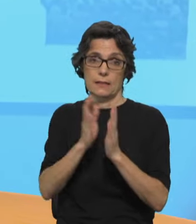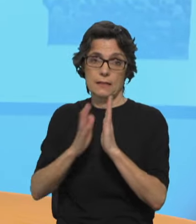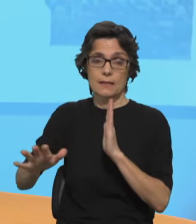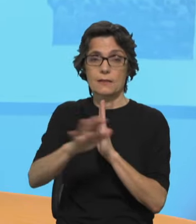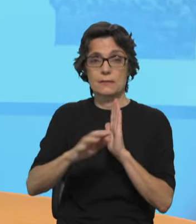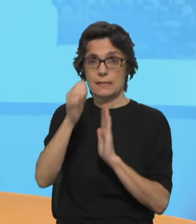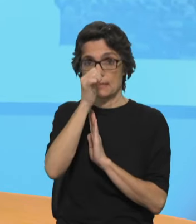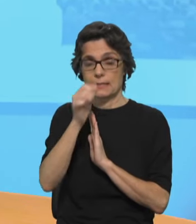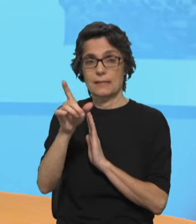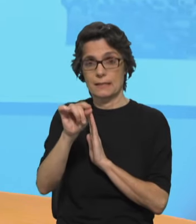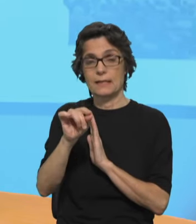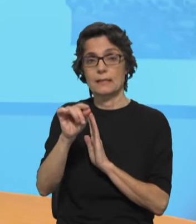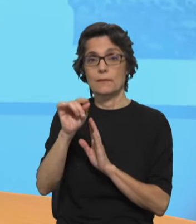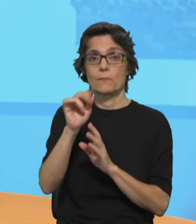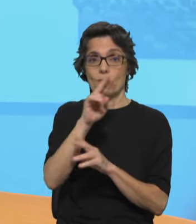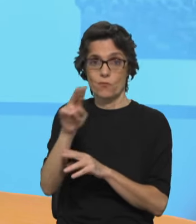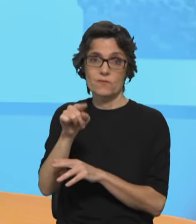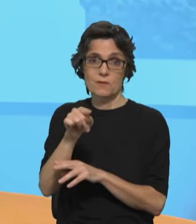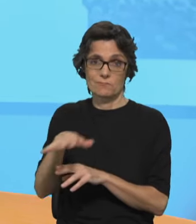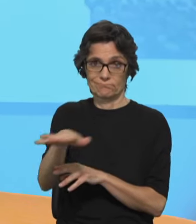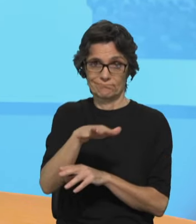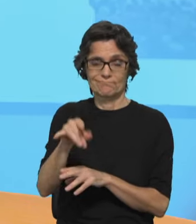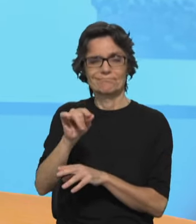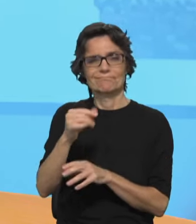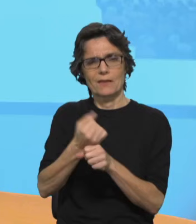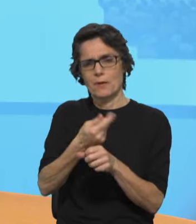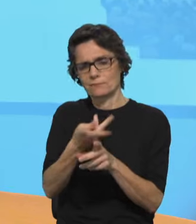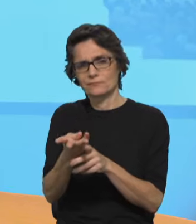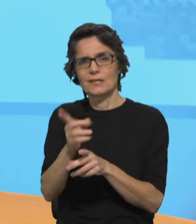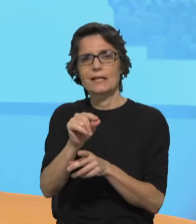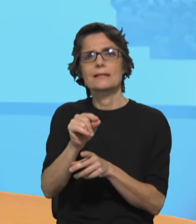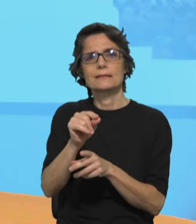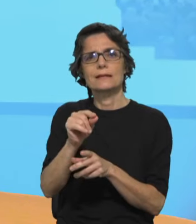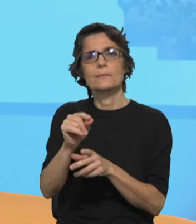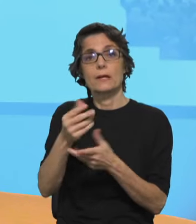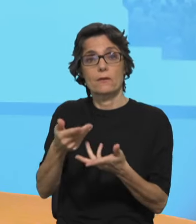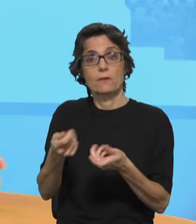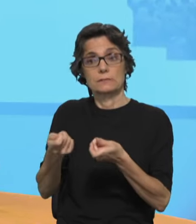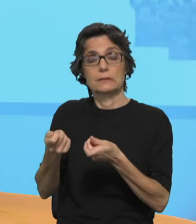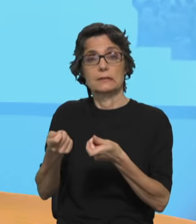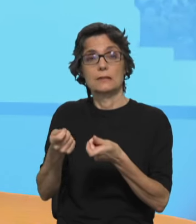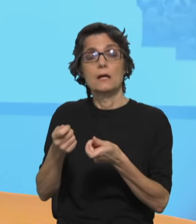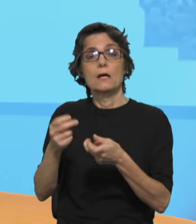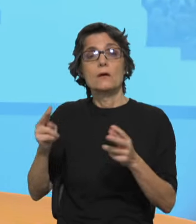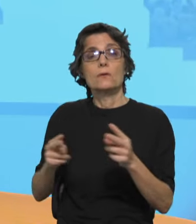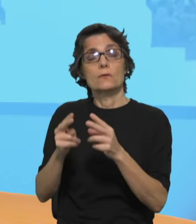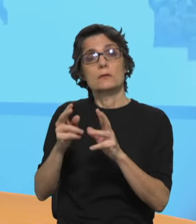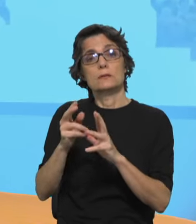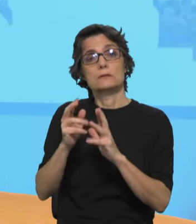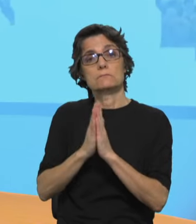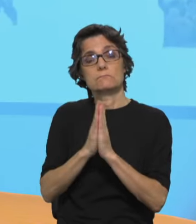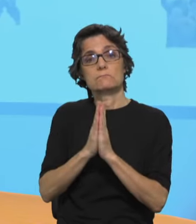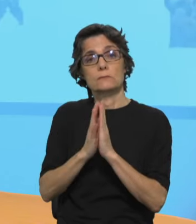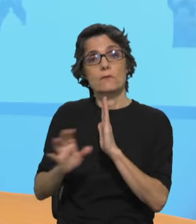outras várias missões, vários trabalhos, é também delegado a este Congresso Eucarístico Nacional na Diocese de Santarém. De que forma é